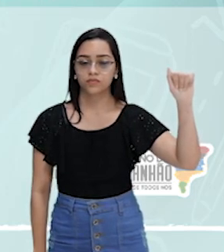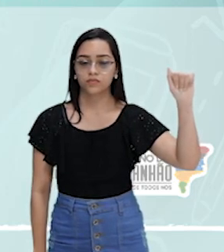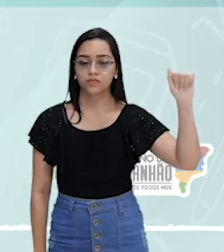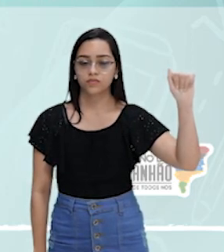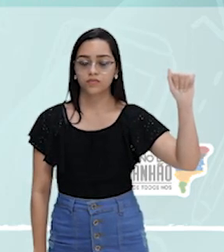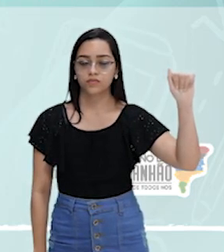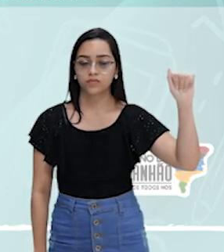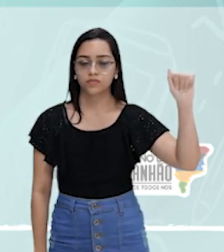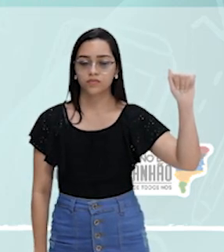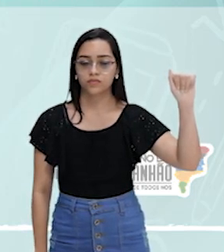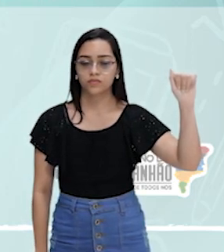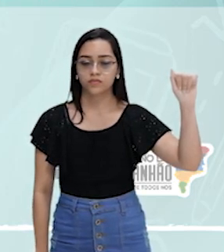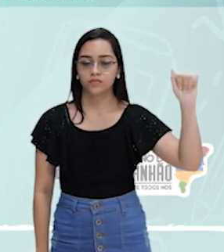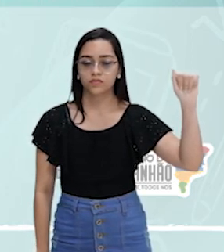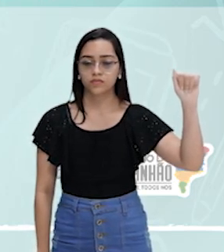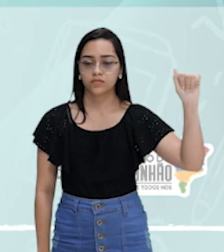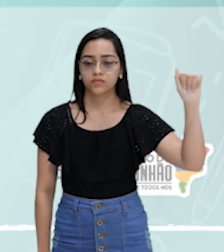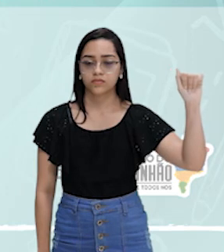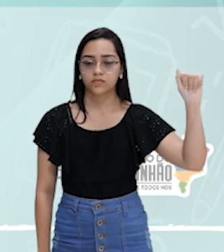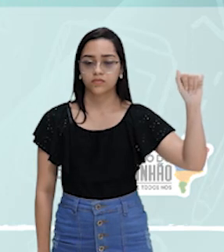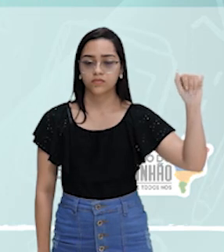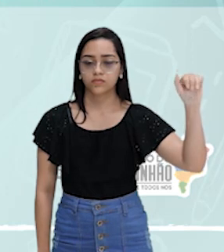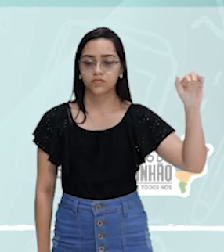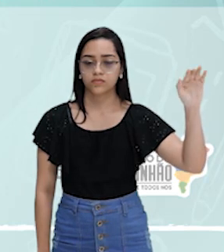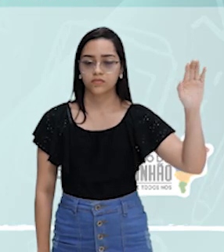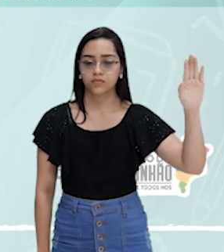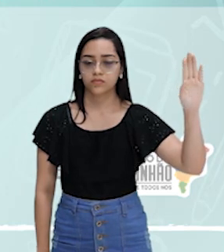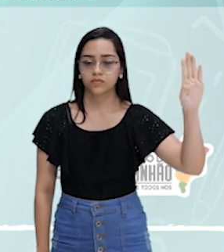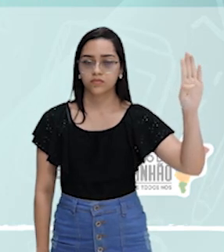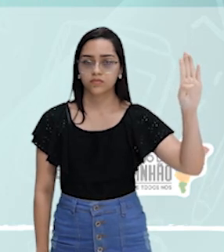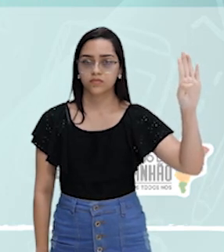à troca de informações na situação apresentada.